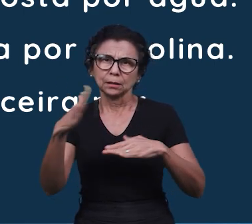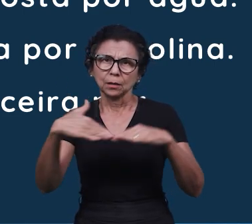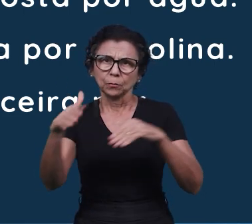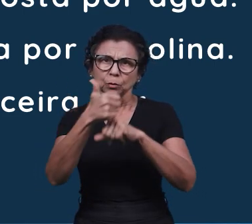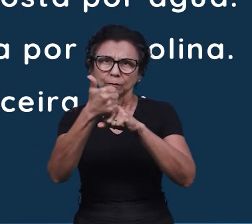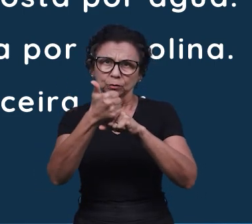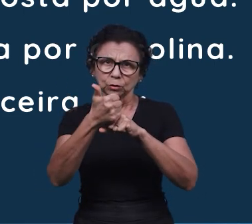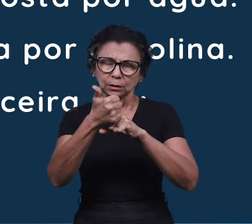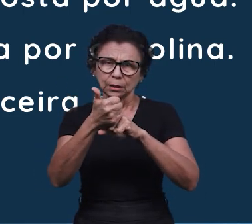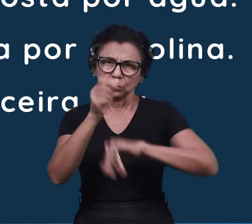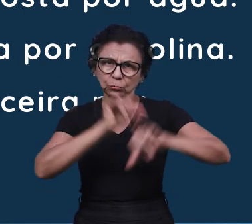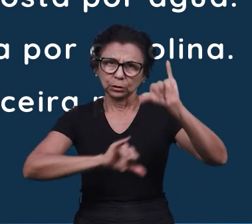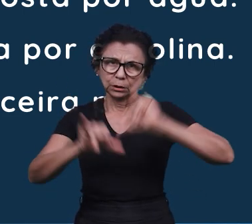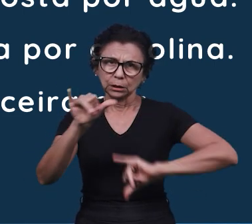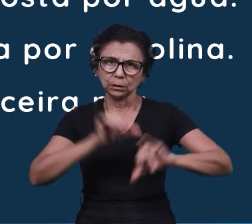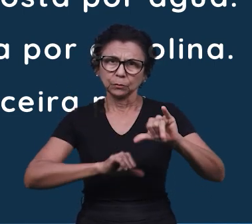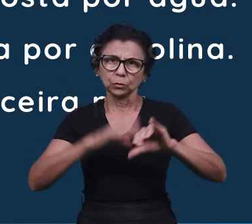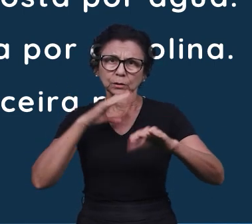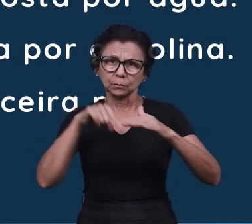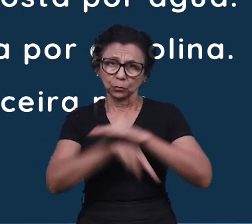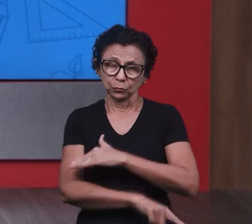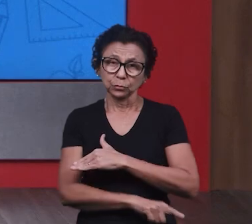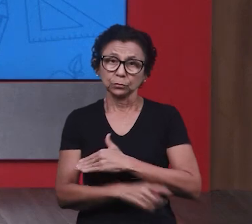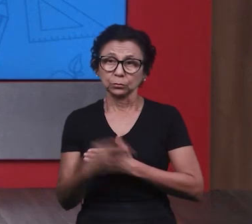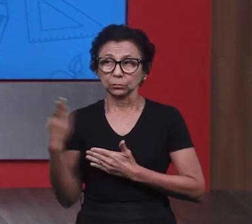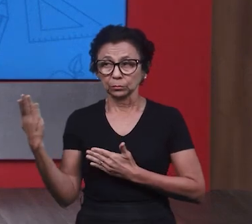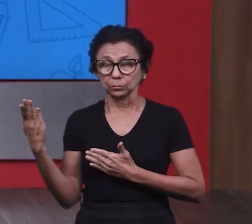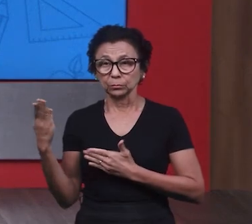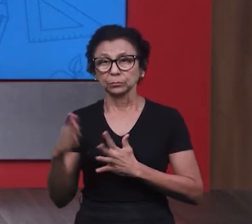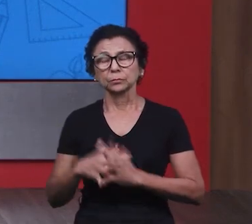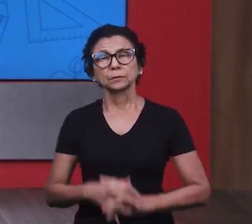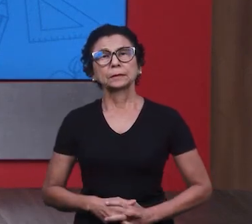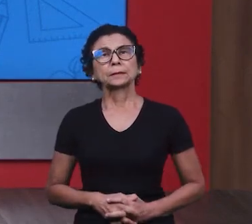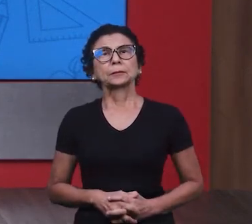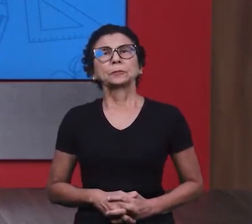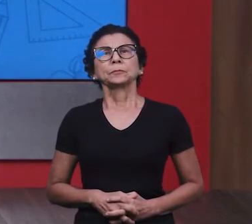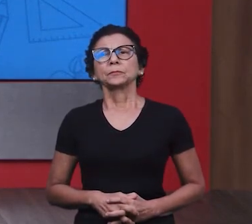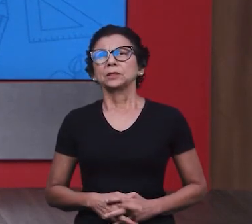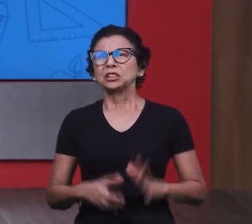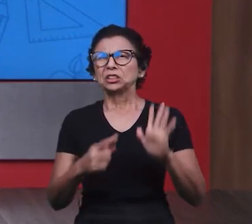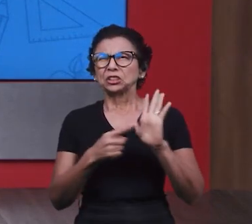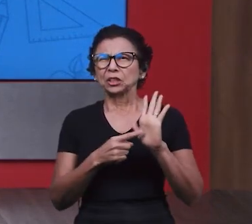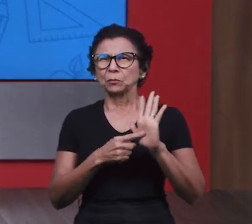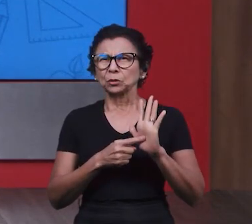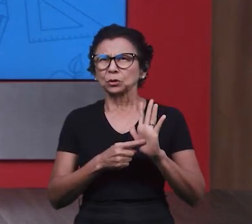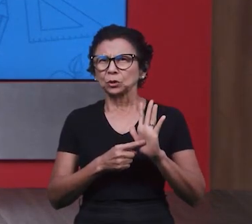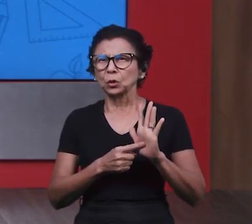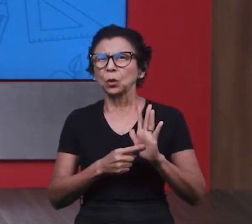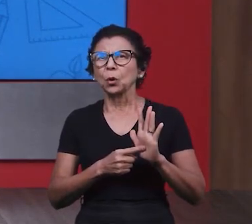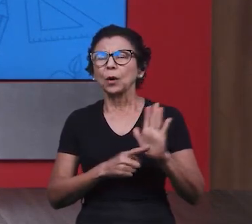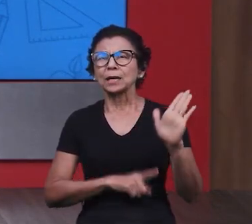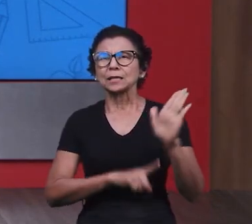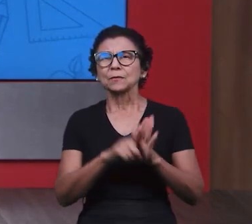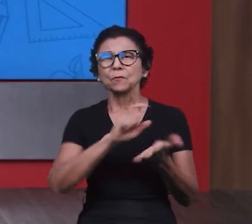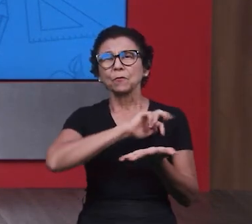conhecimento profundo para fazer uma questão dessa? E essa questão já apareceu desse jeito em vários vestibulares pelo